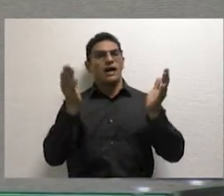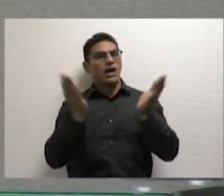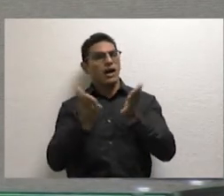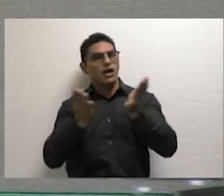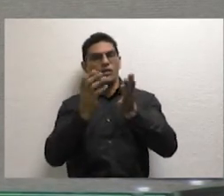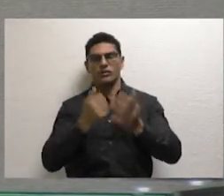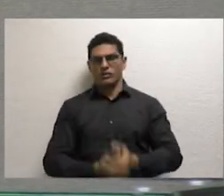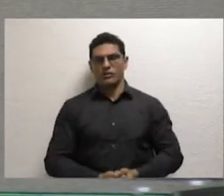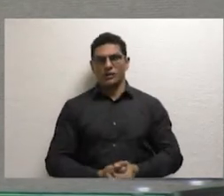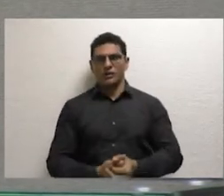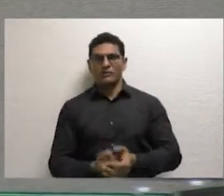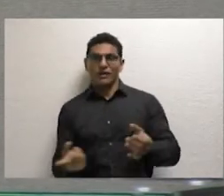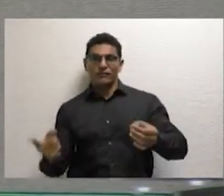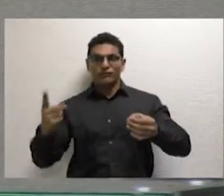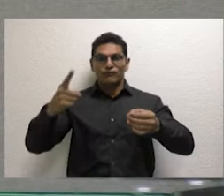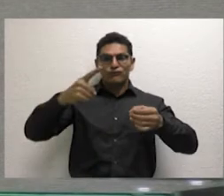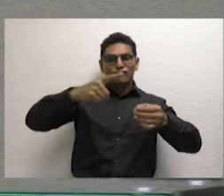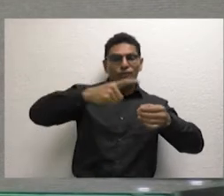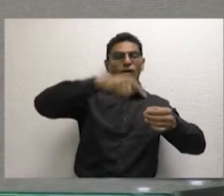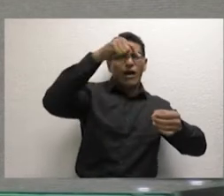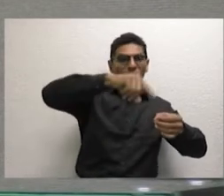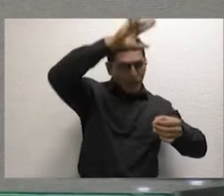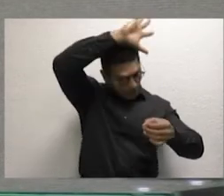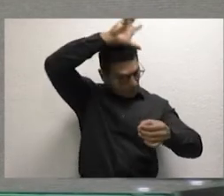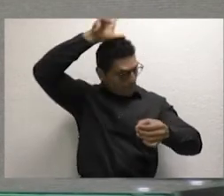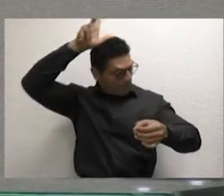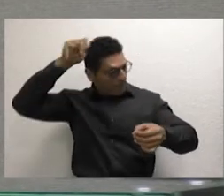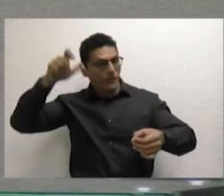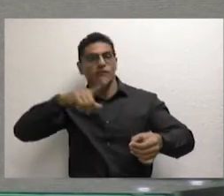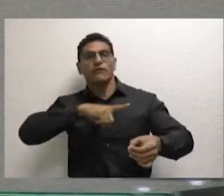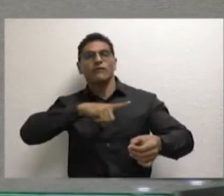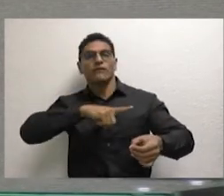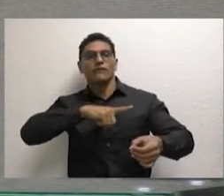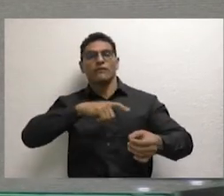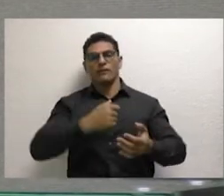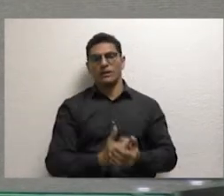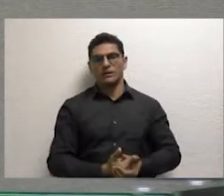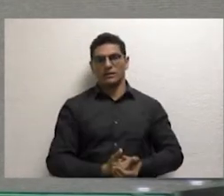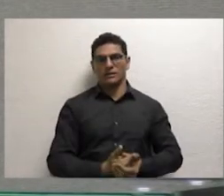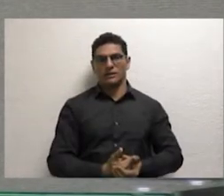renal para o Estado do Amazonas através do Delfim Nazis.